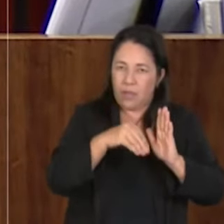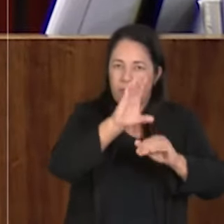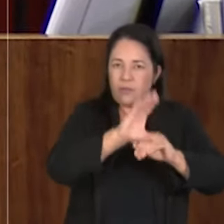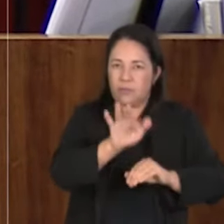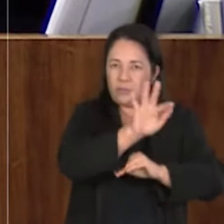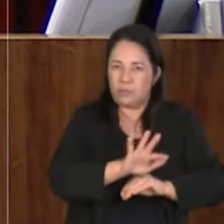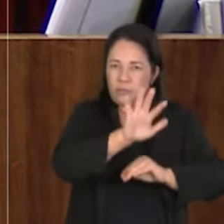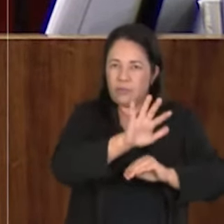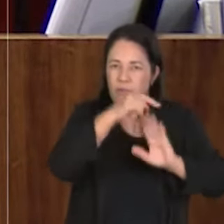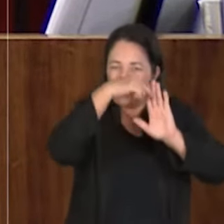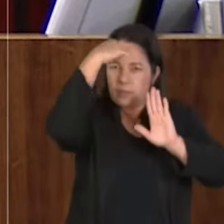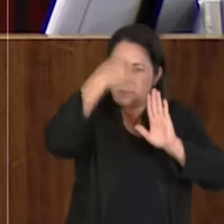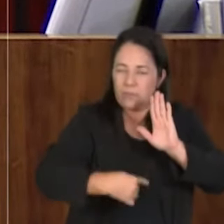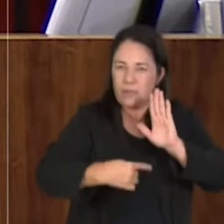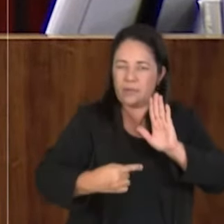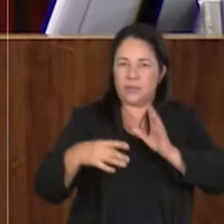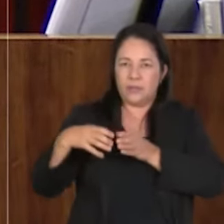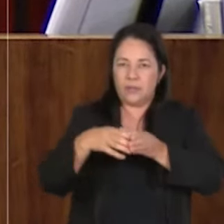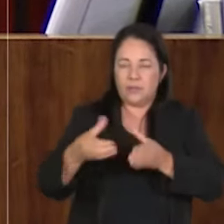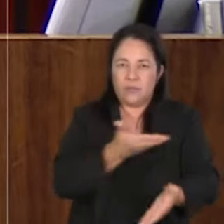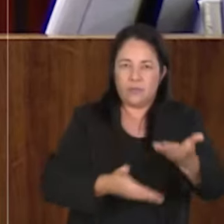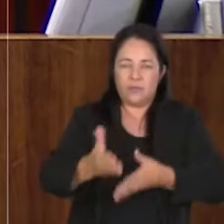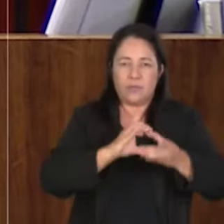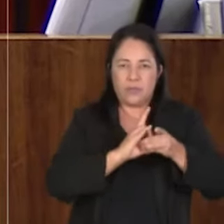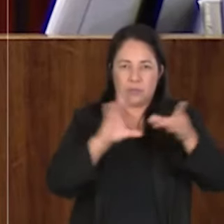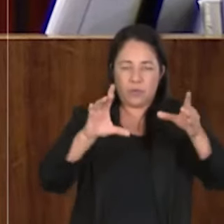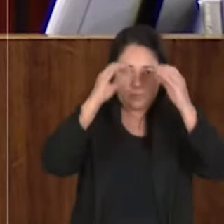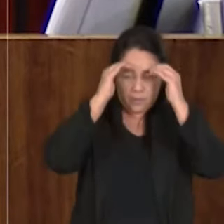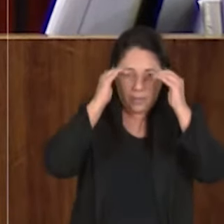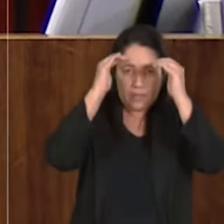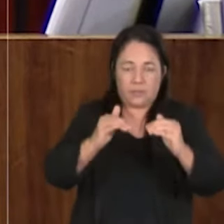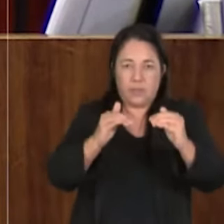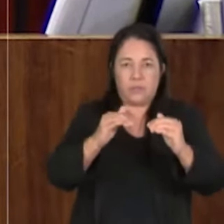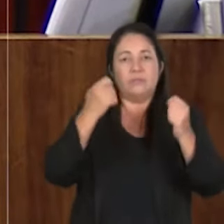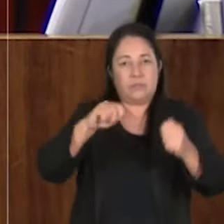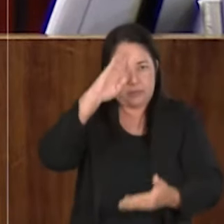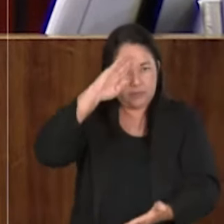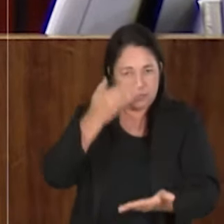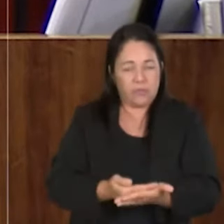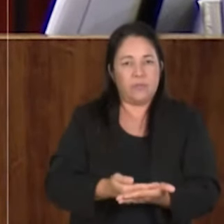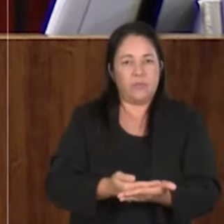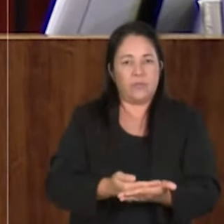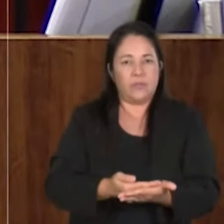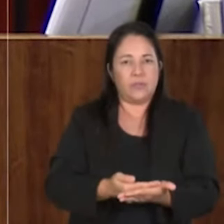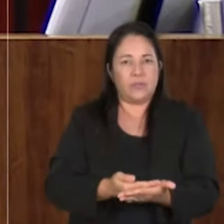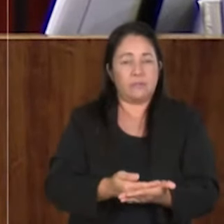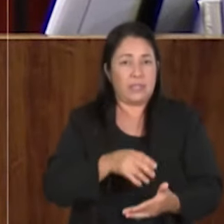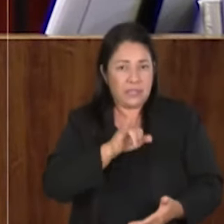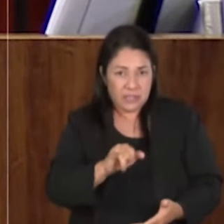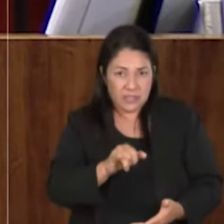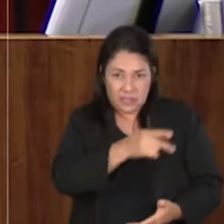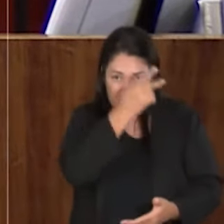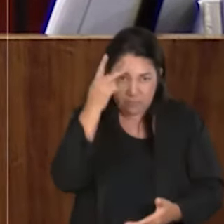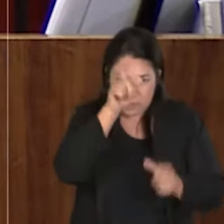democrática. Democracia exige respeito e humanidade impõe confiança. E não se confie em quem não tem